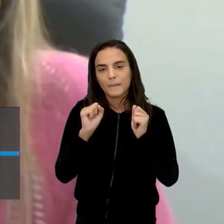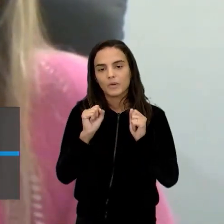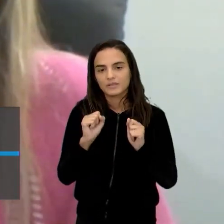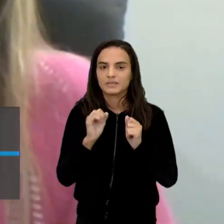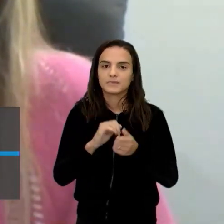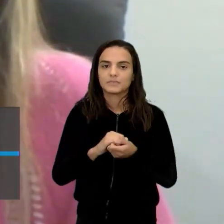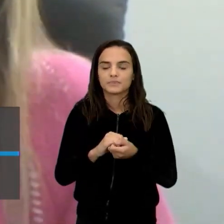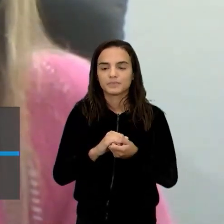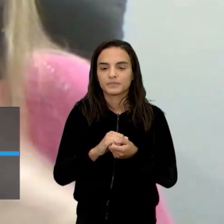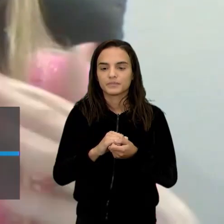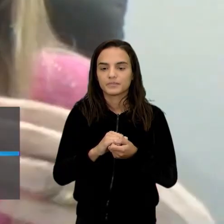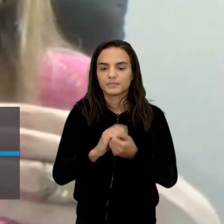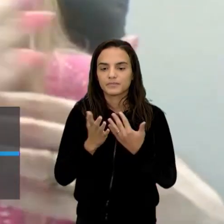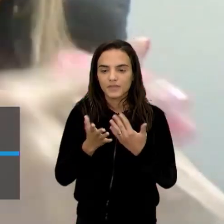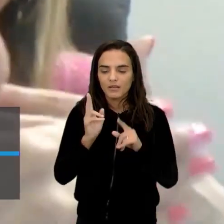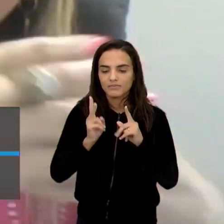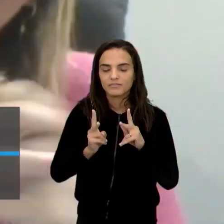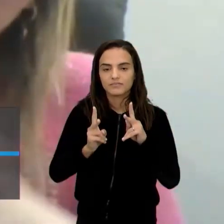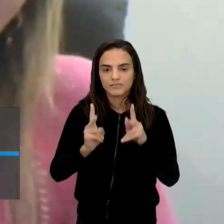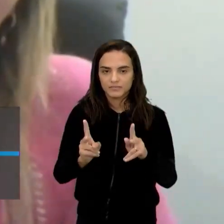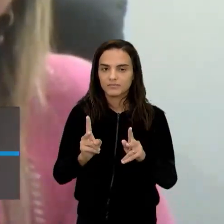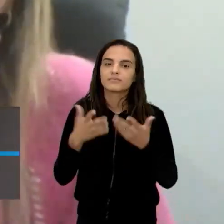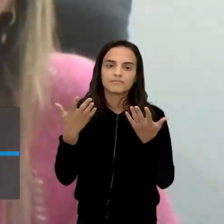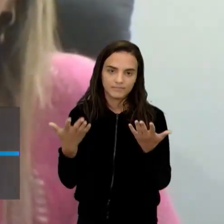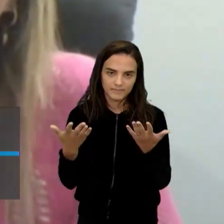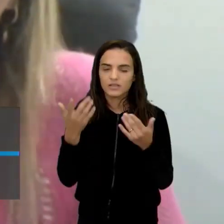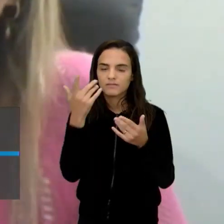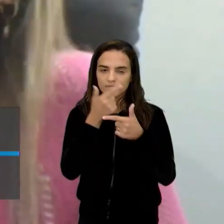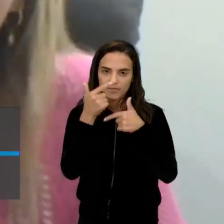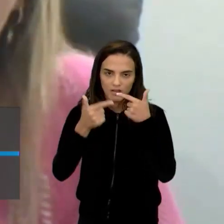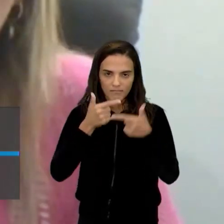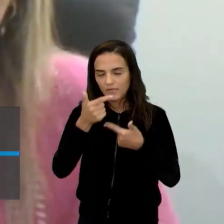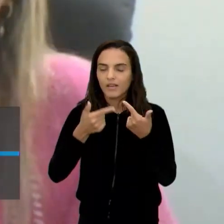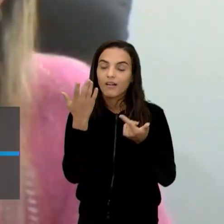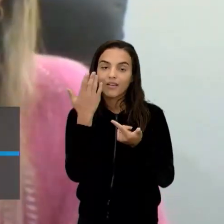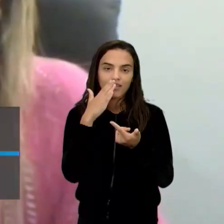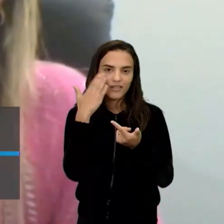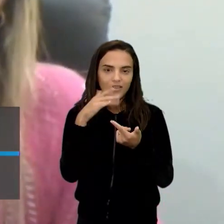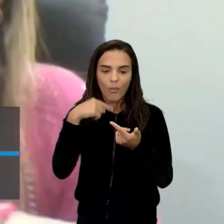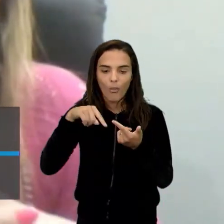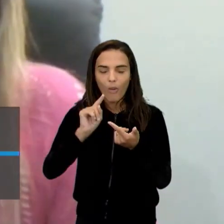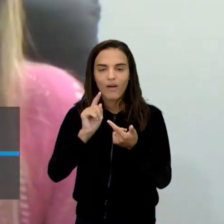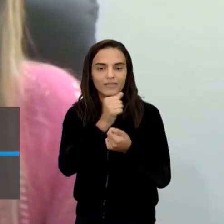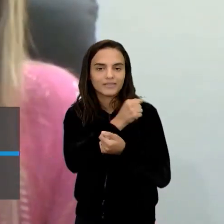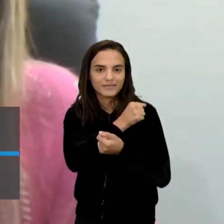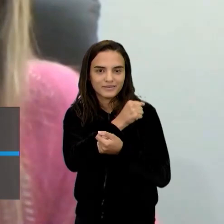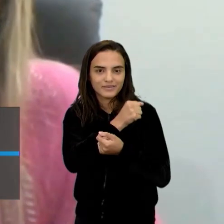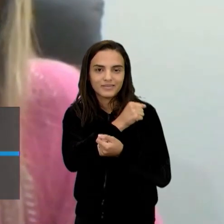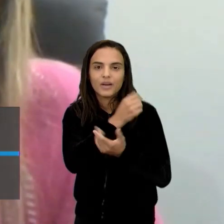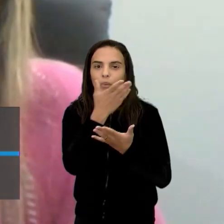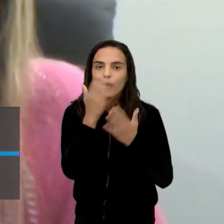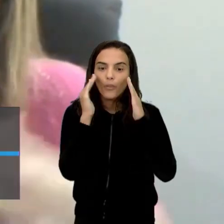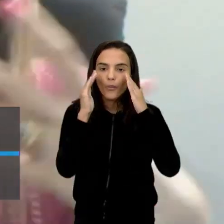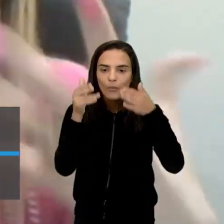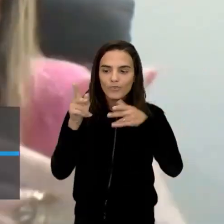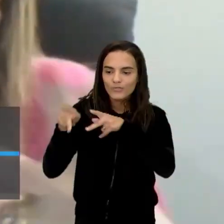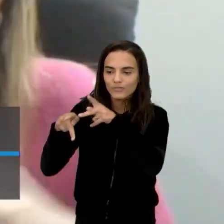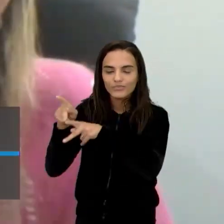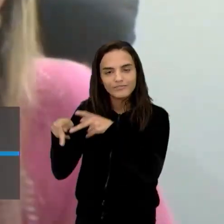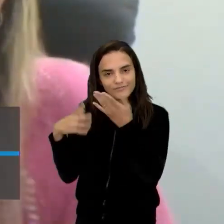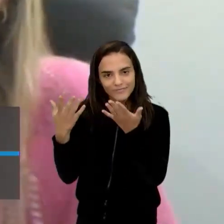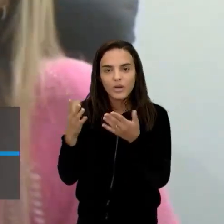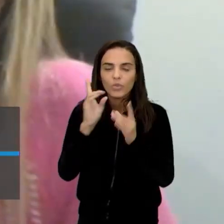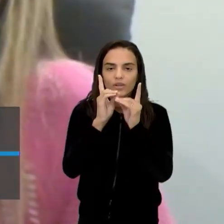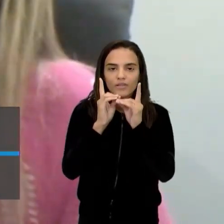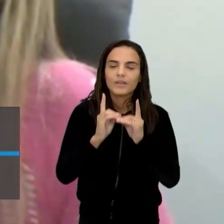possam dar continuidade nesse trabalho. E entender que os nossos alunos, né, o público-alvo da educação especial, os nossos alunos